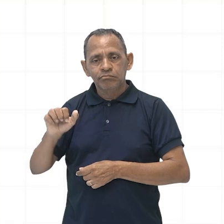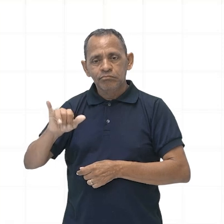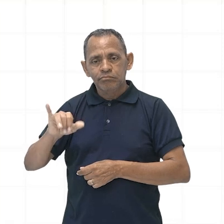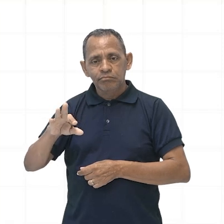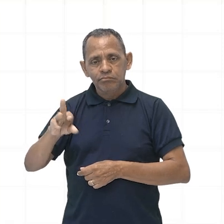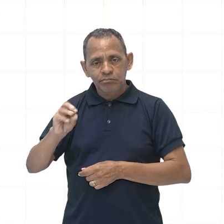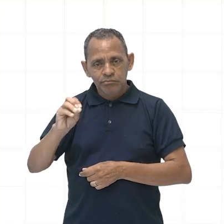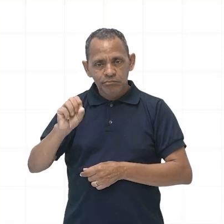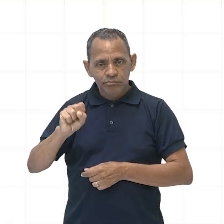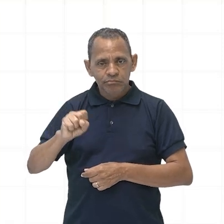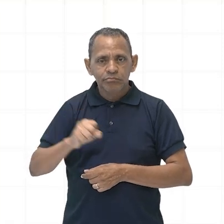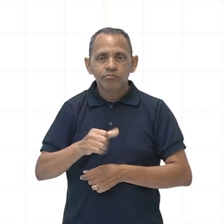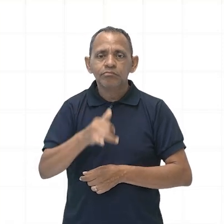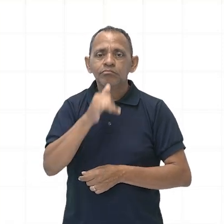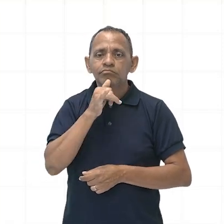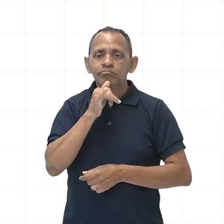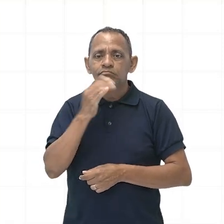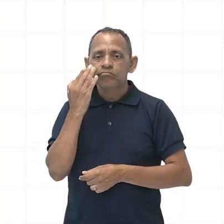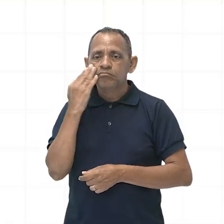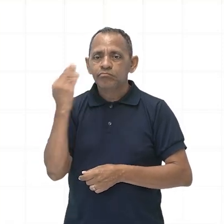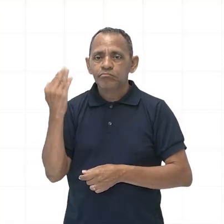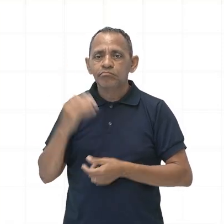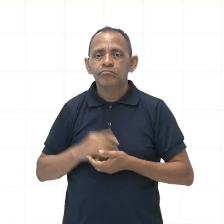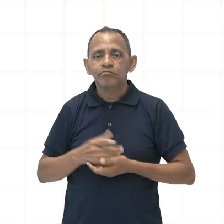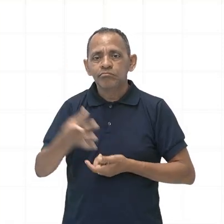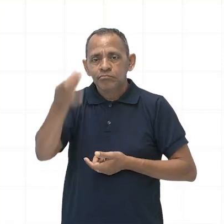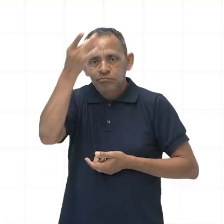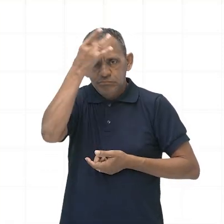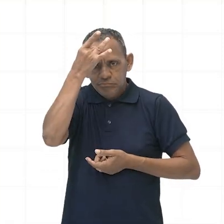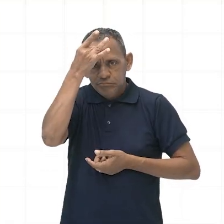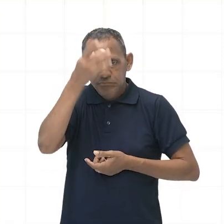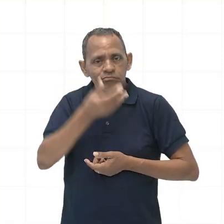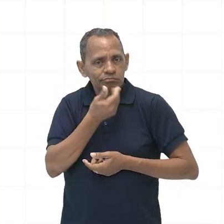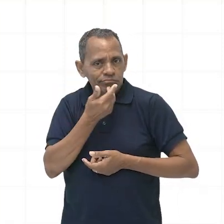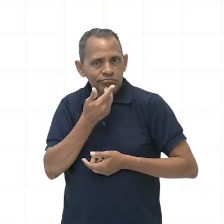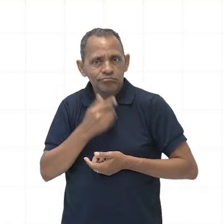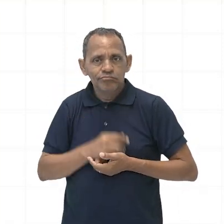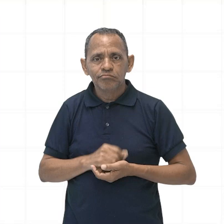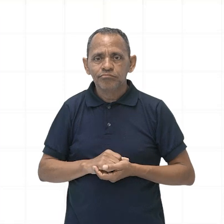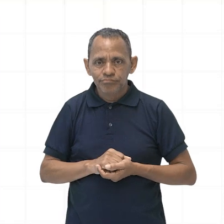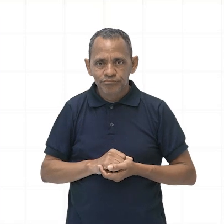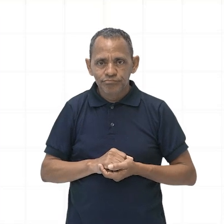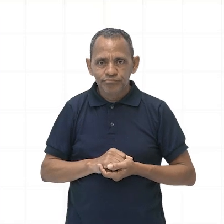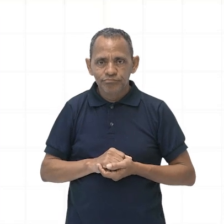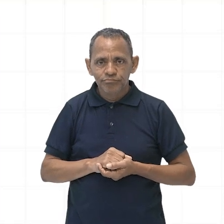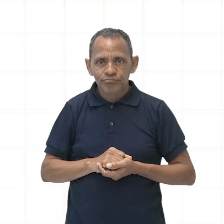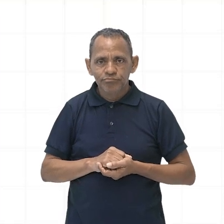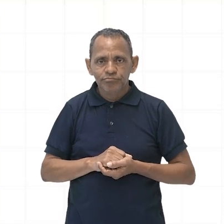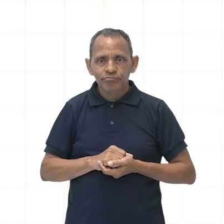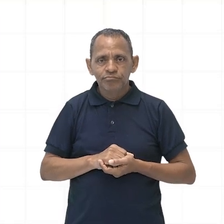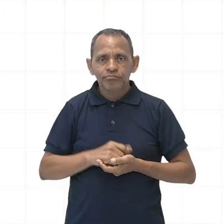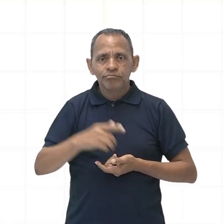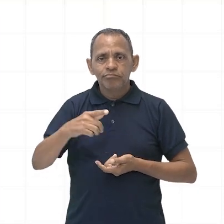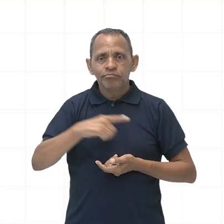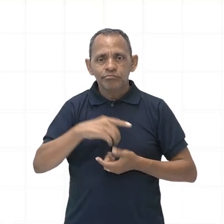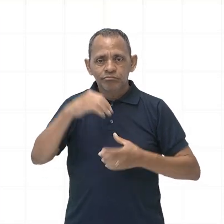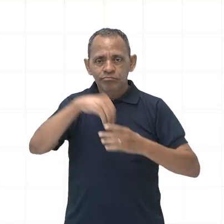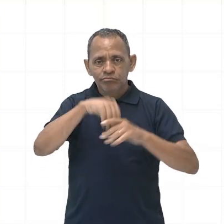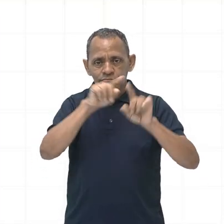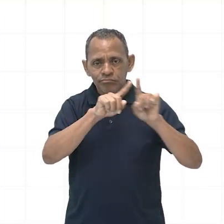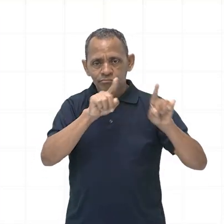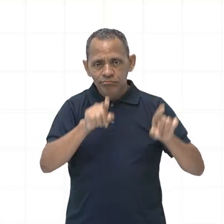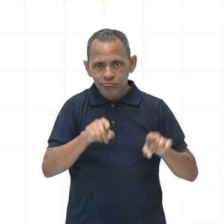ver aqui um exemplo para a gente fixar melhor essa propriedade. Vejam que nós temos aqui, dentro